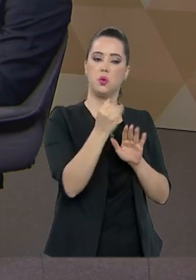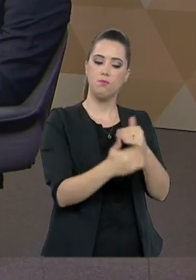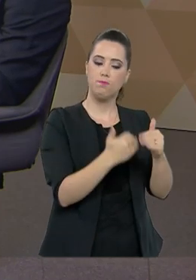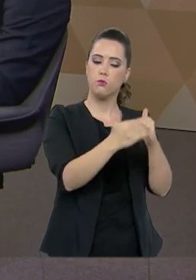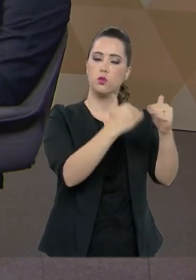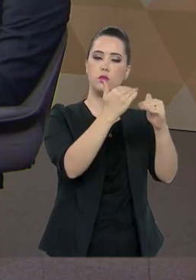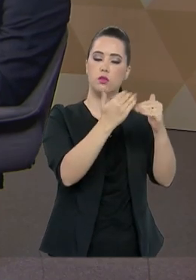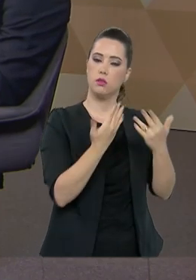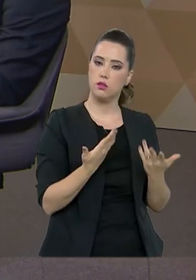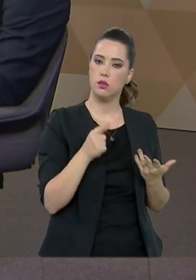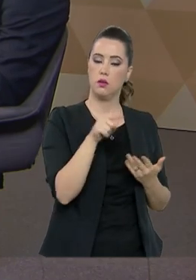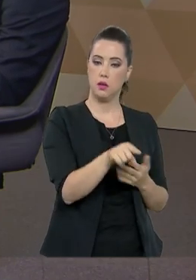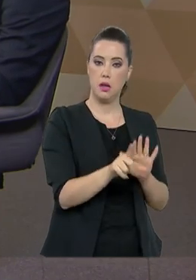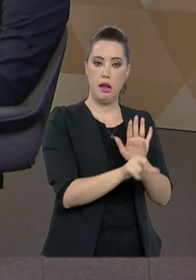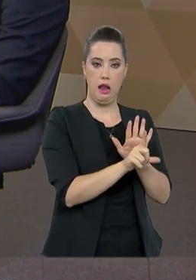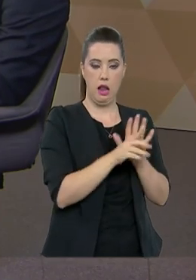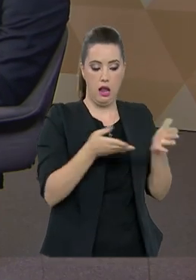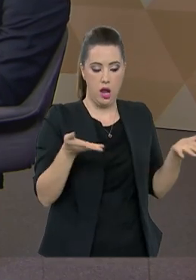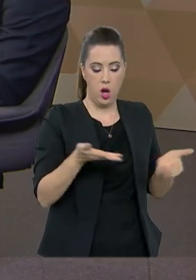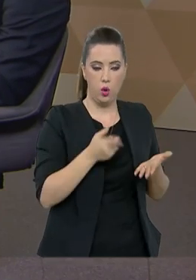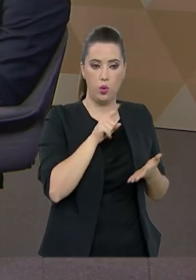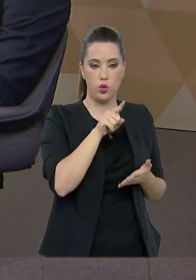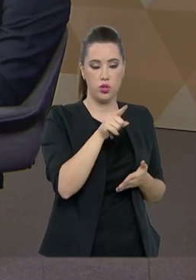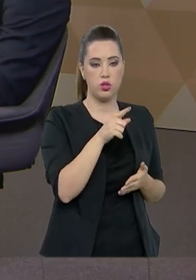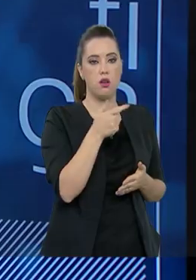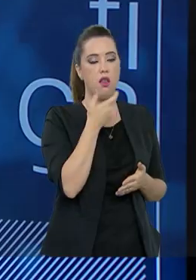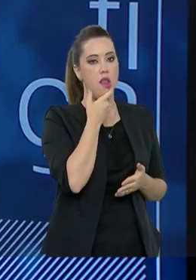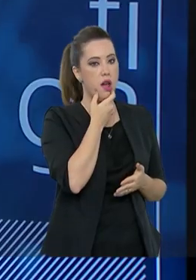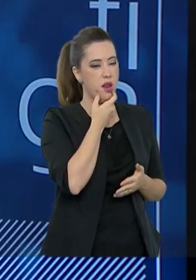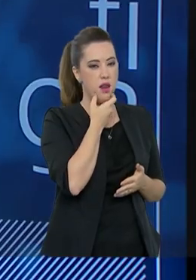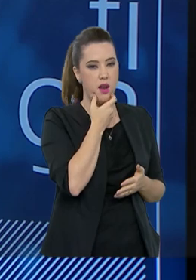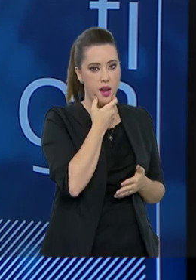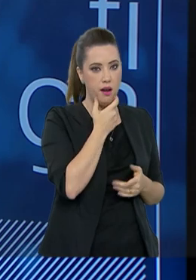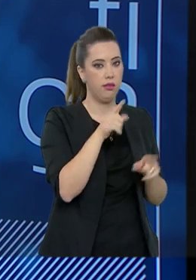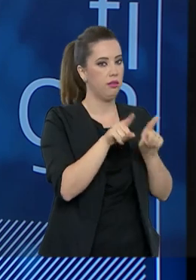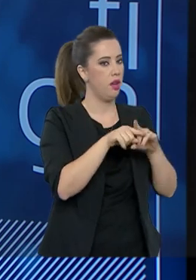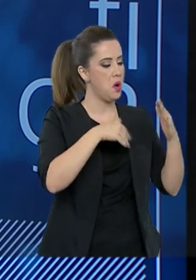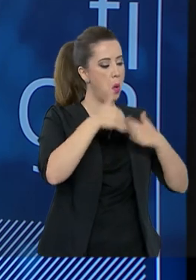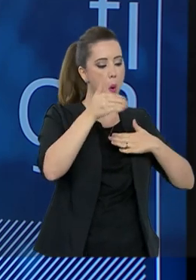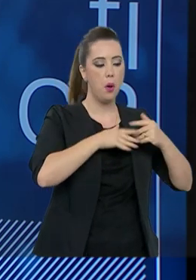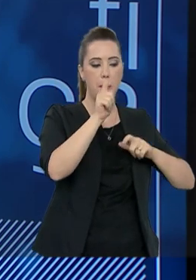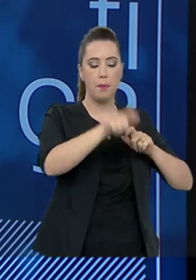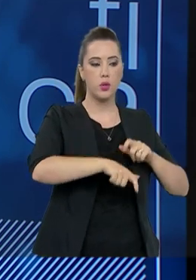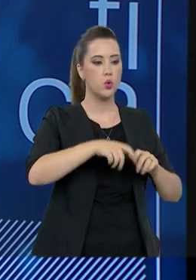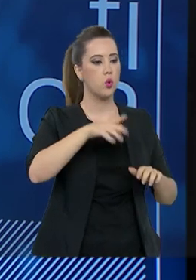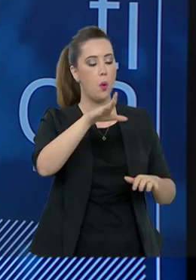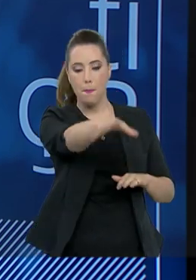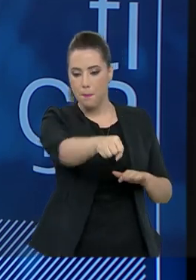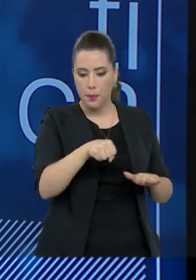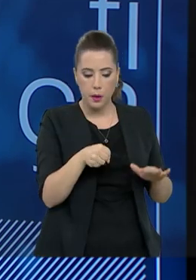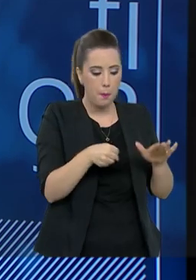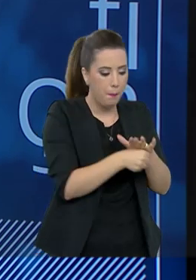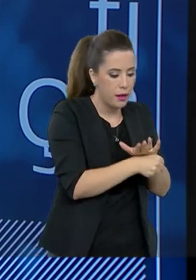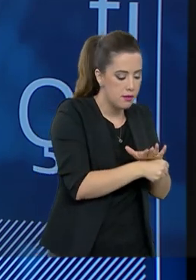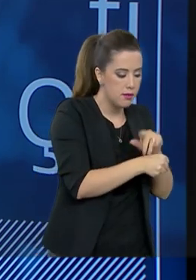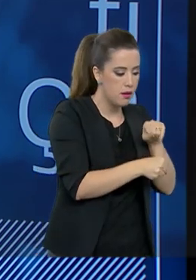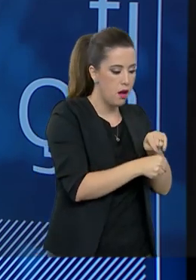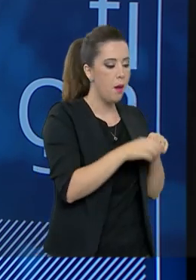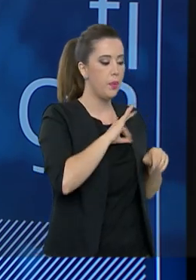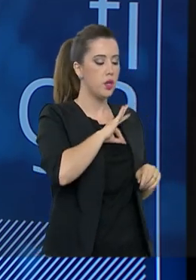amadurecer muito, né? A legislação hoje, lá na Inglaterra, é de uma forma que qualquer pessoa detida pela polícia, como procedimento